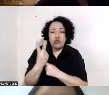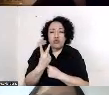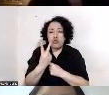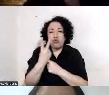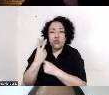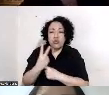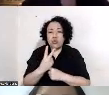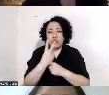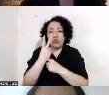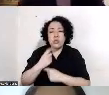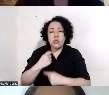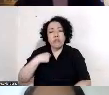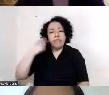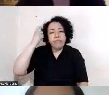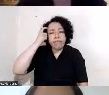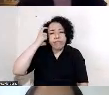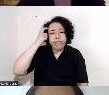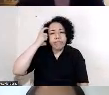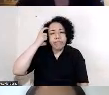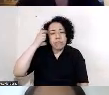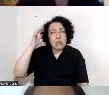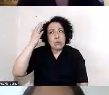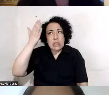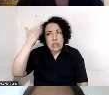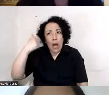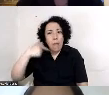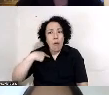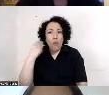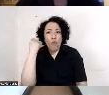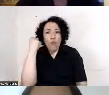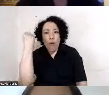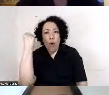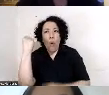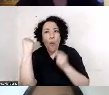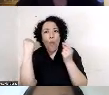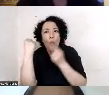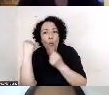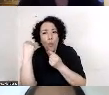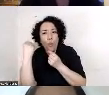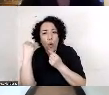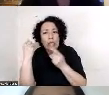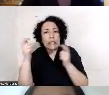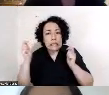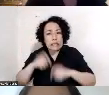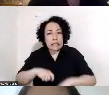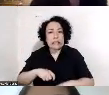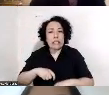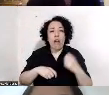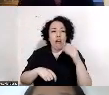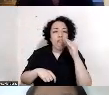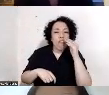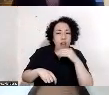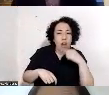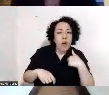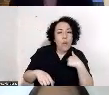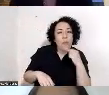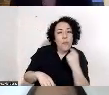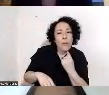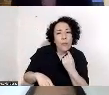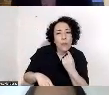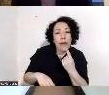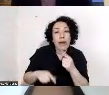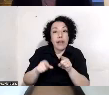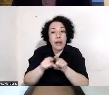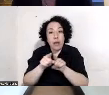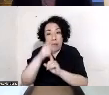autoconsciência dos seus pontos fortes, das suas deficiências. E também eles poderiam estar em contato com algum mentor ou